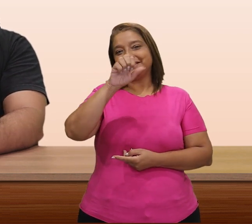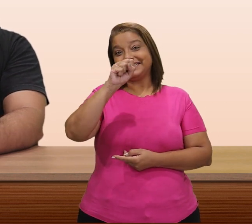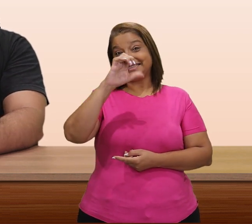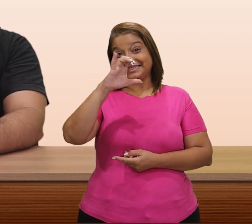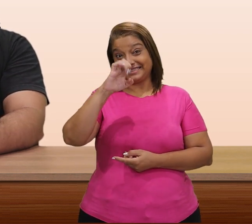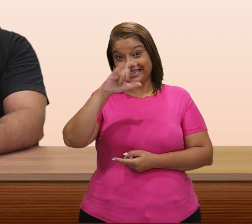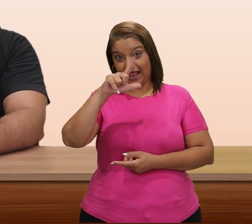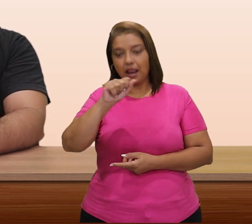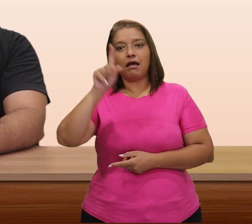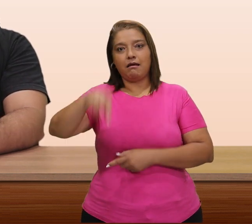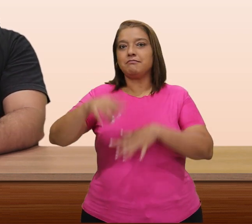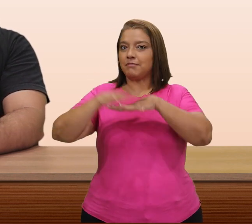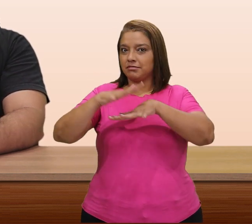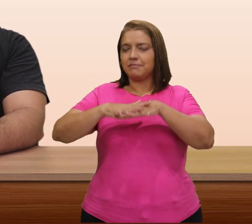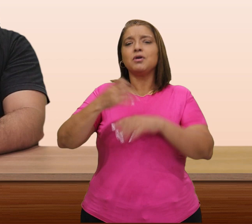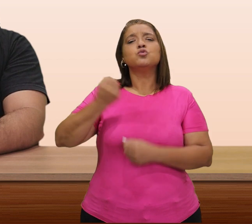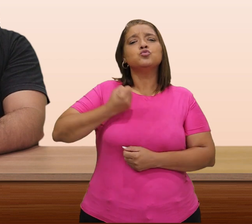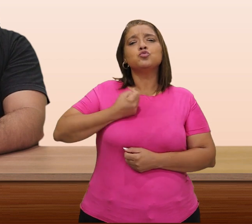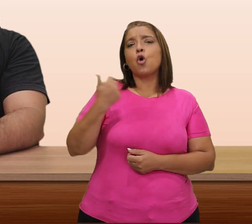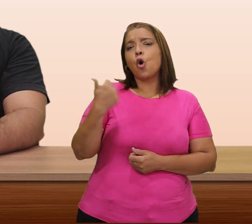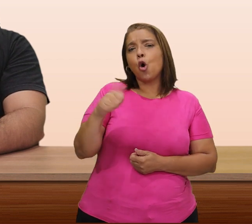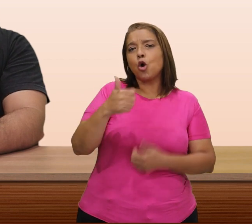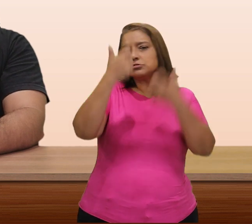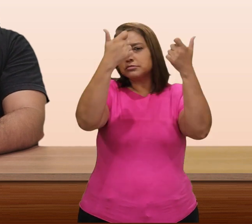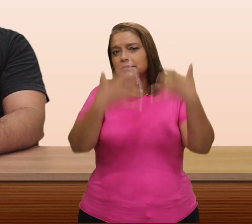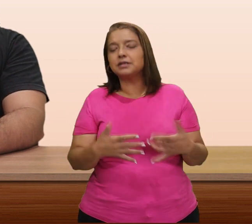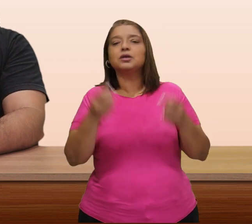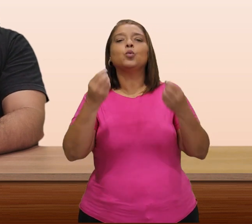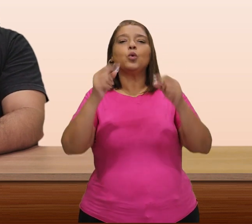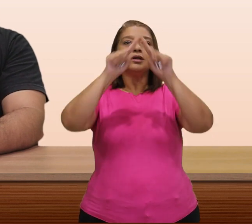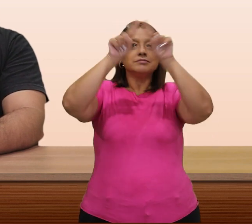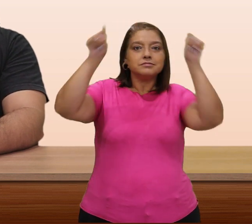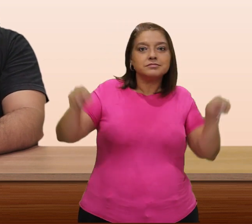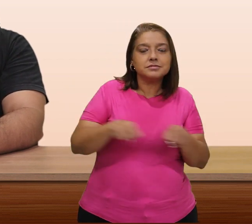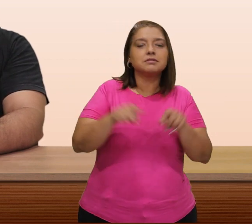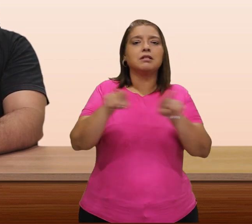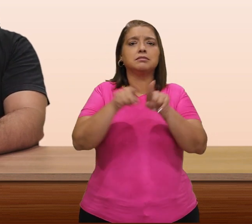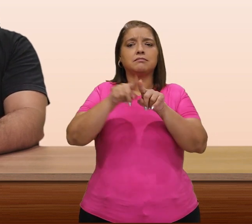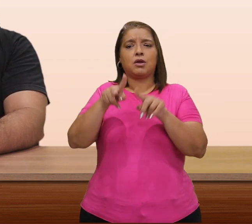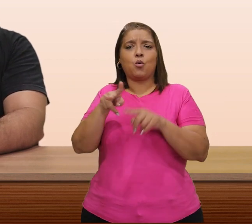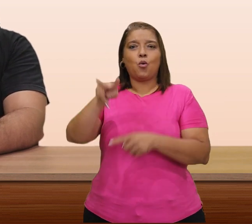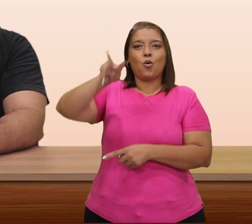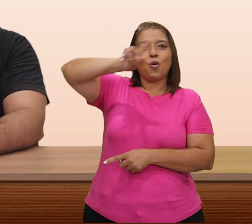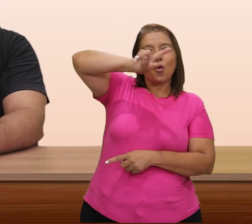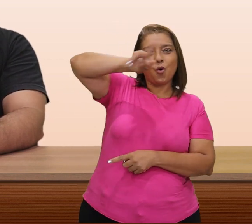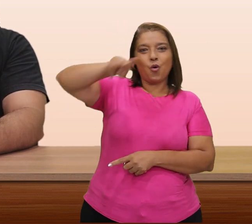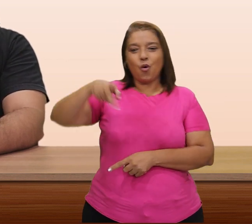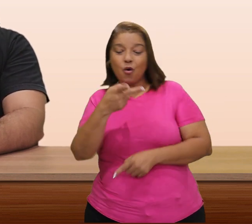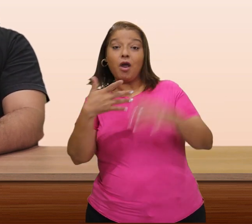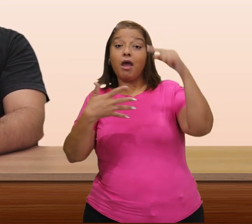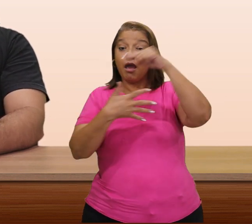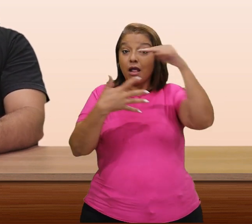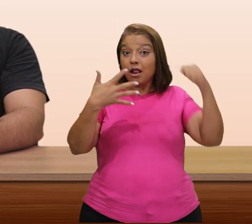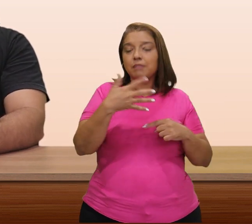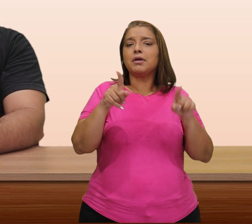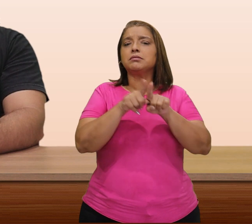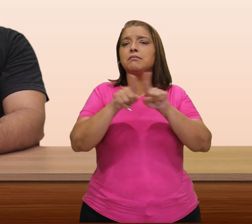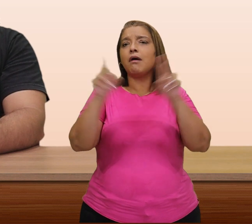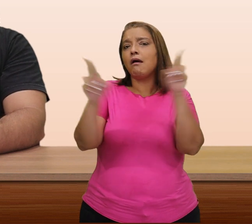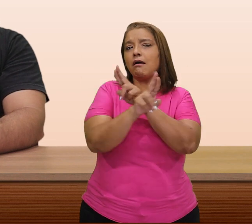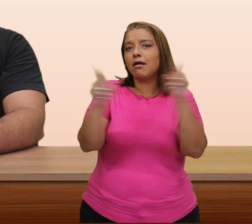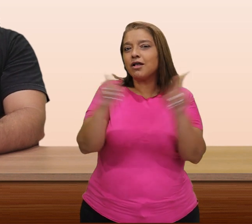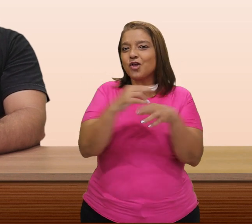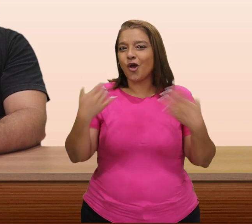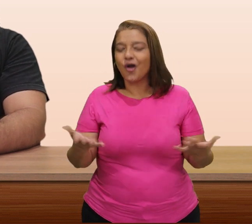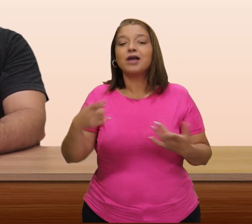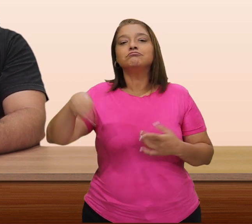de matemática, que fala sobre o descritor 11, reconhecer círculo, circunferência, seus elementos e algumas